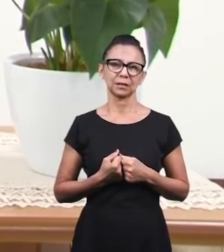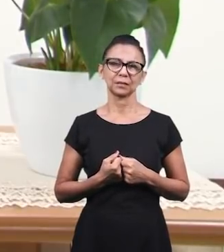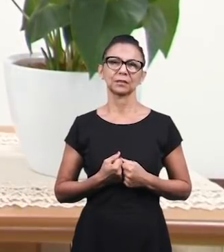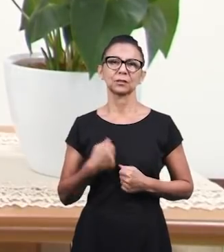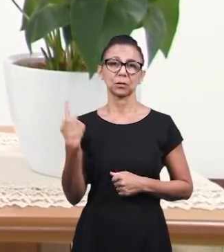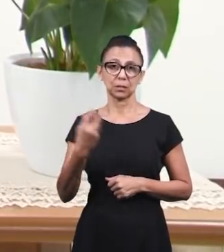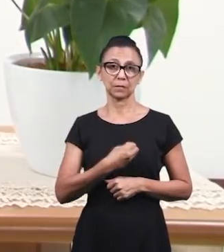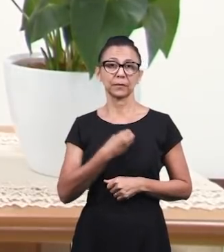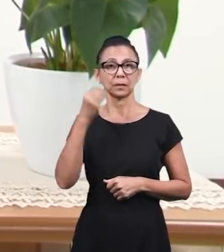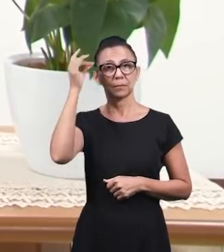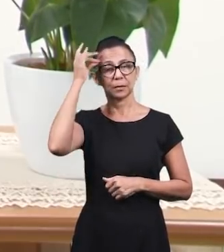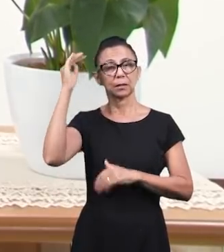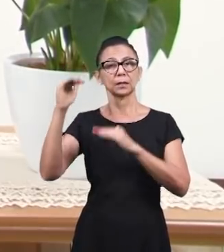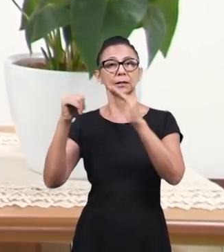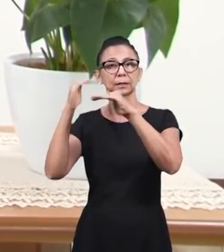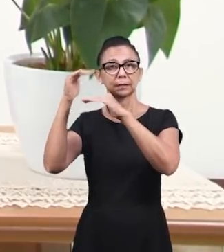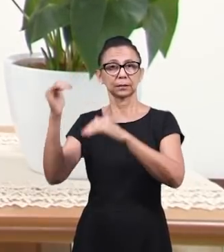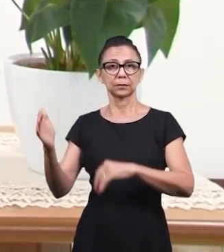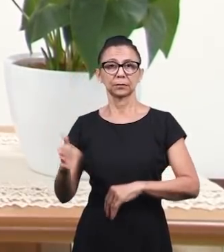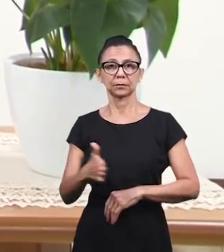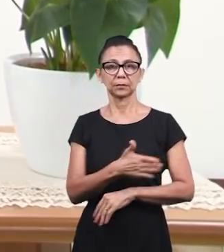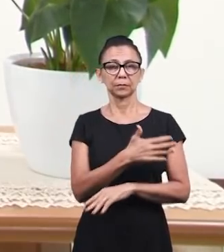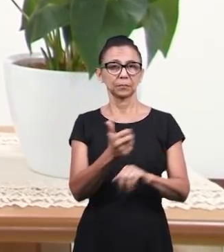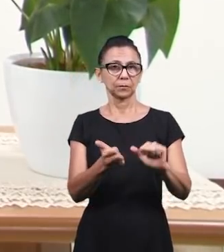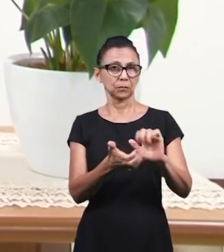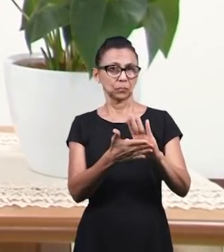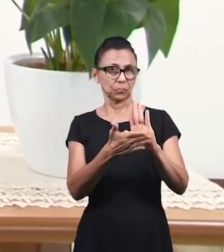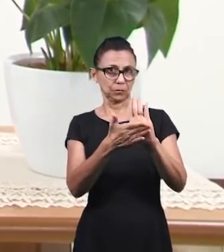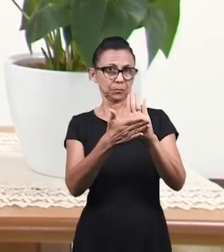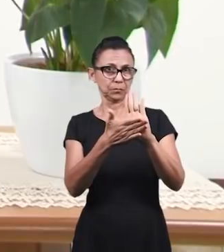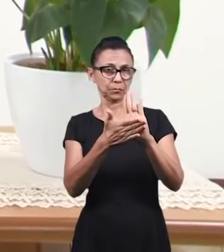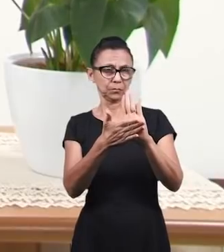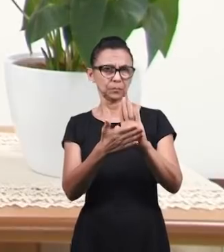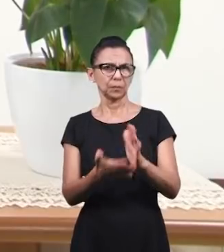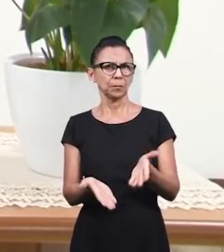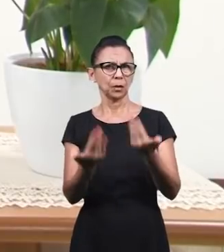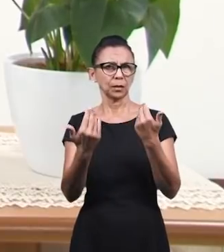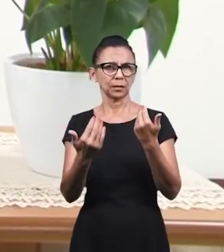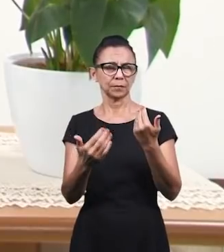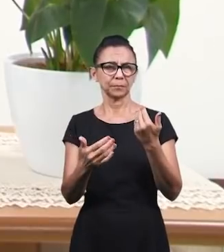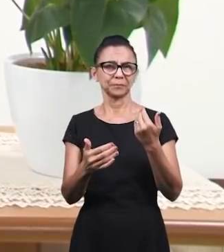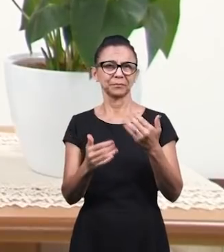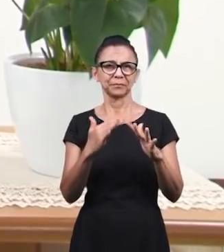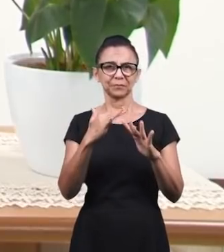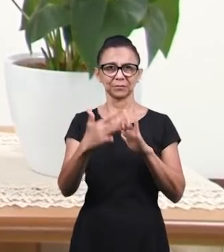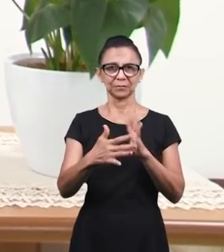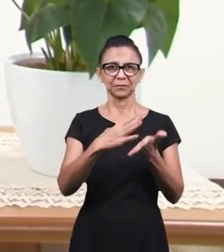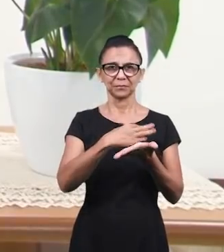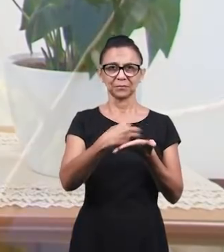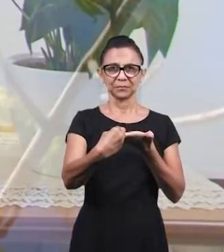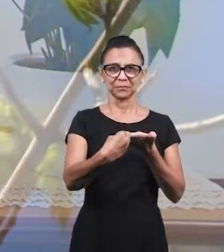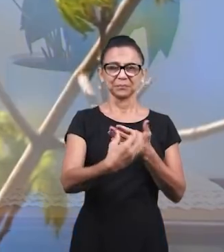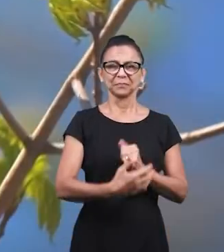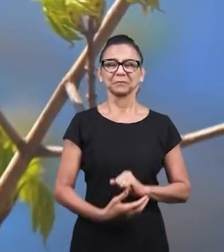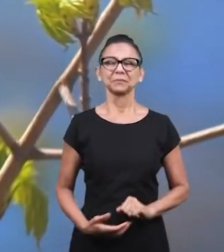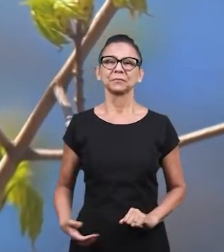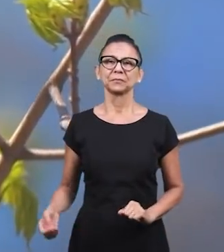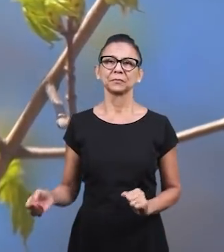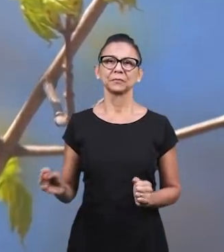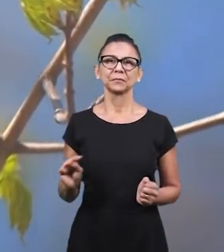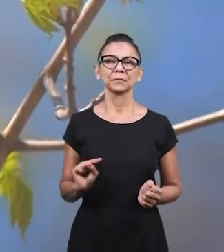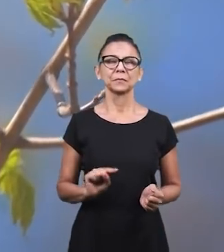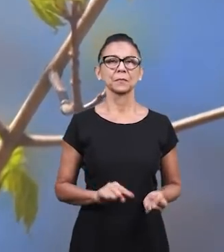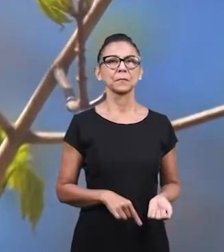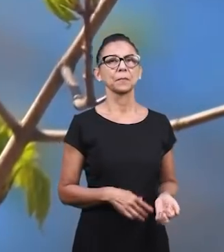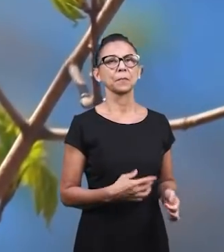tanta edificação, não é? Vamos louvar ao Senhor com mais um hino por conta disso, mas cante esse louvor junto conosco.